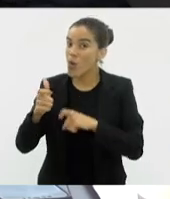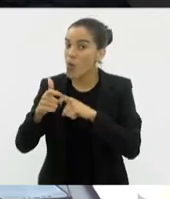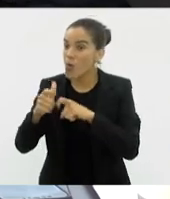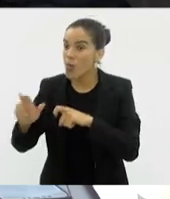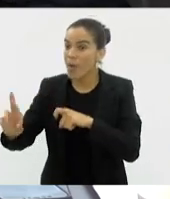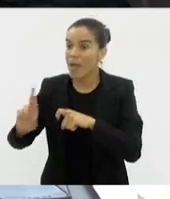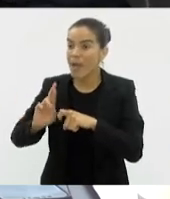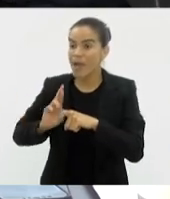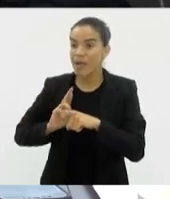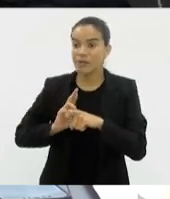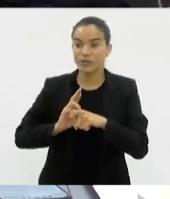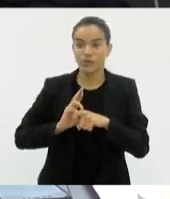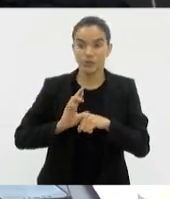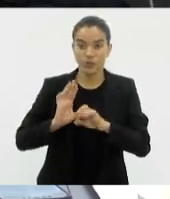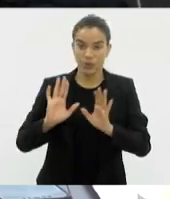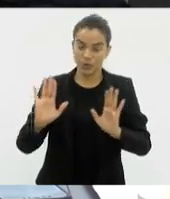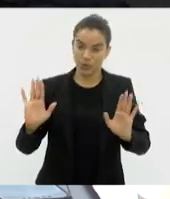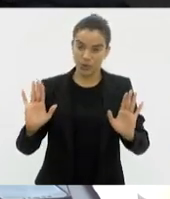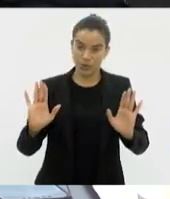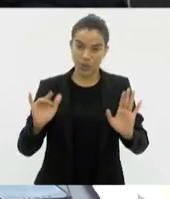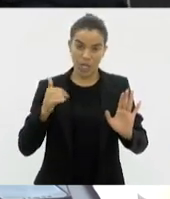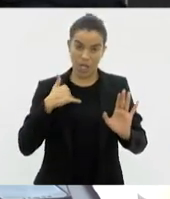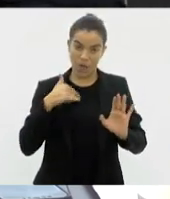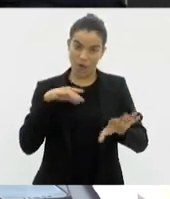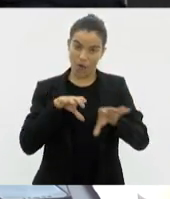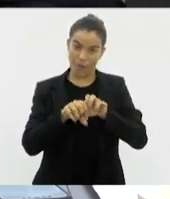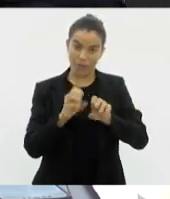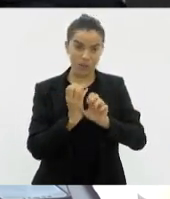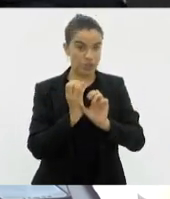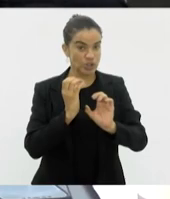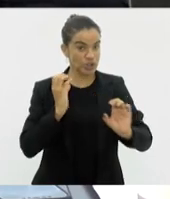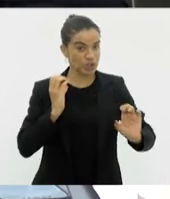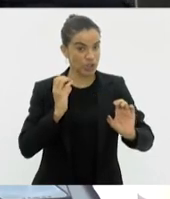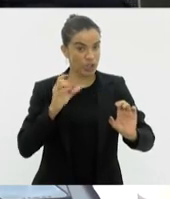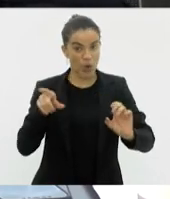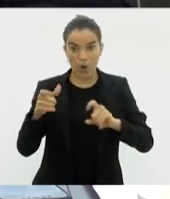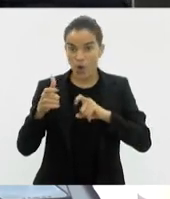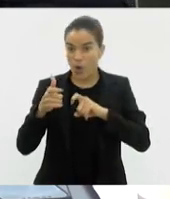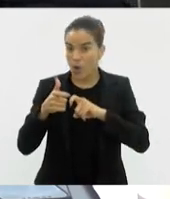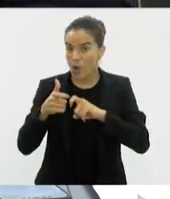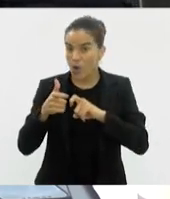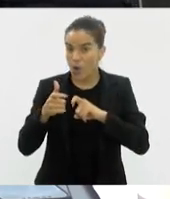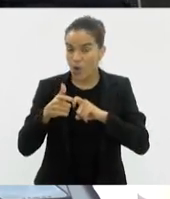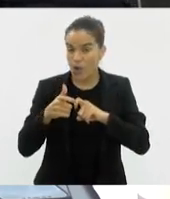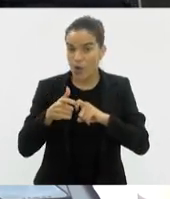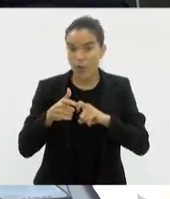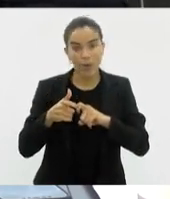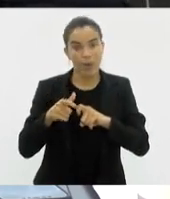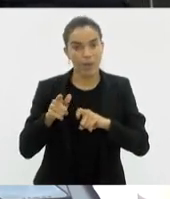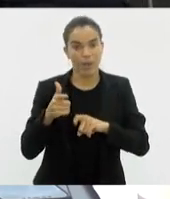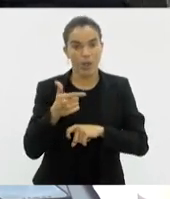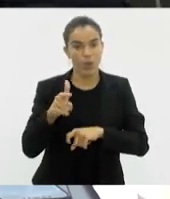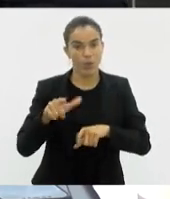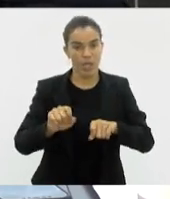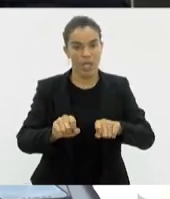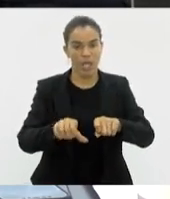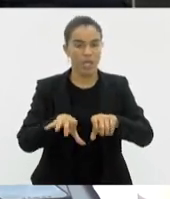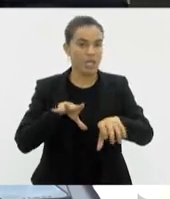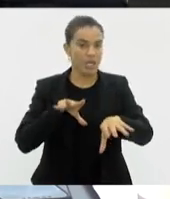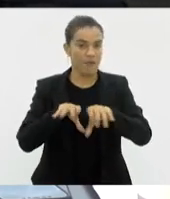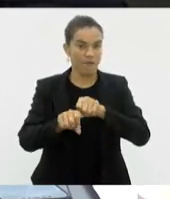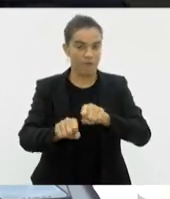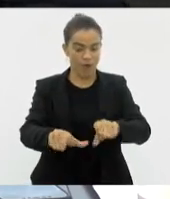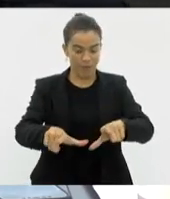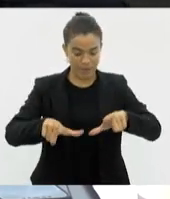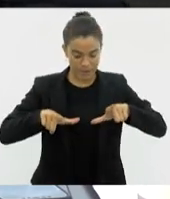me disse isso. Querido, eu sou engenheiro. O médico, ele não recebe o diploma da